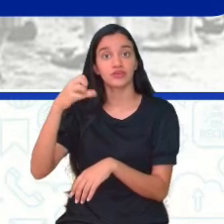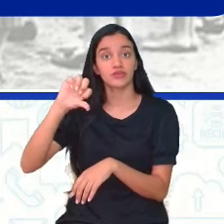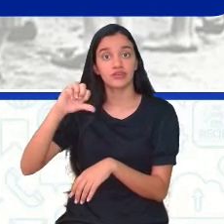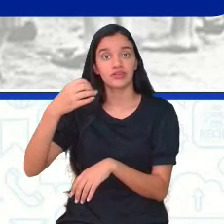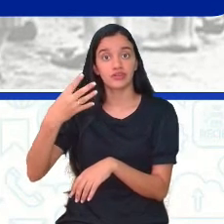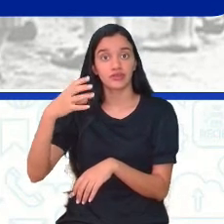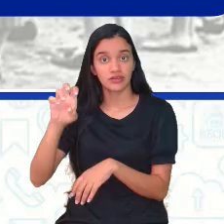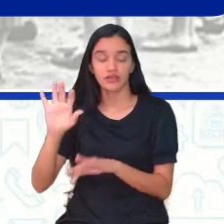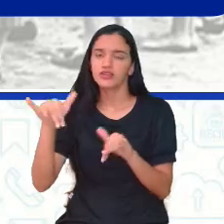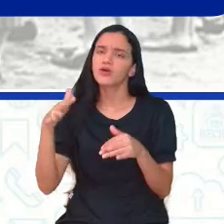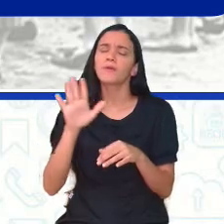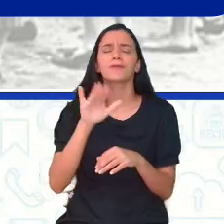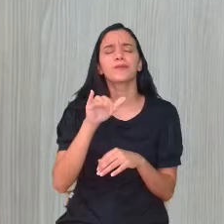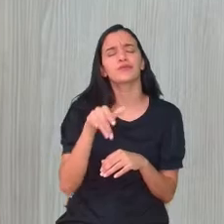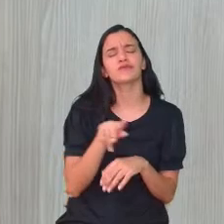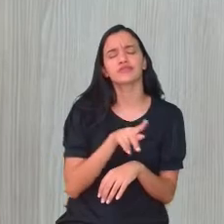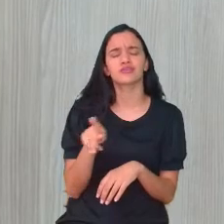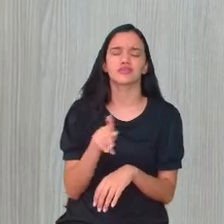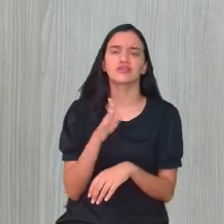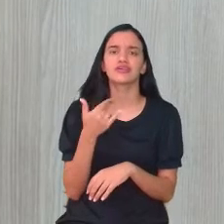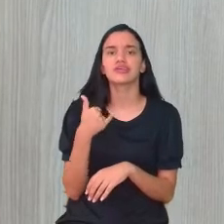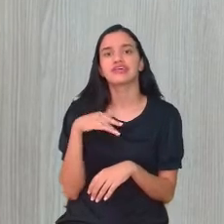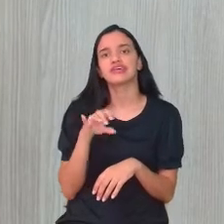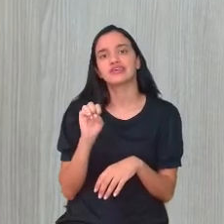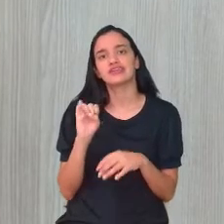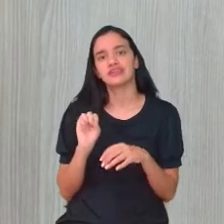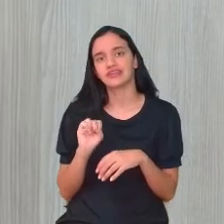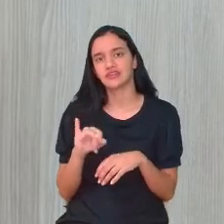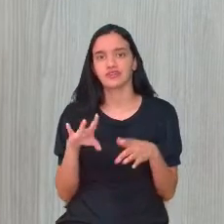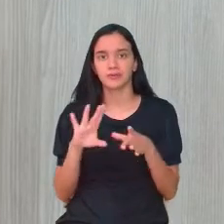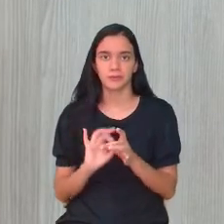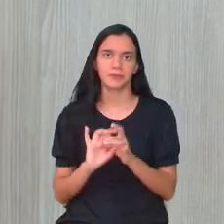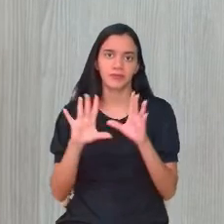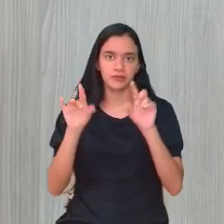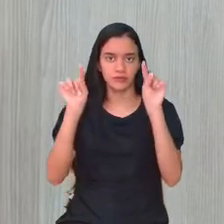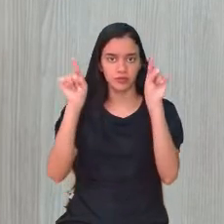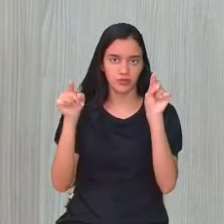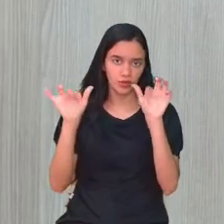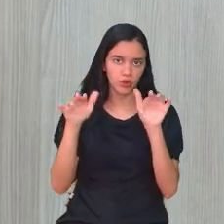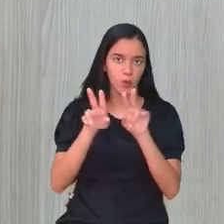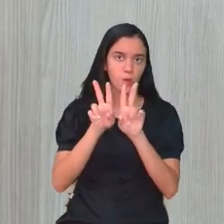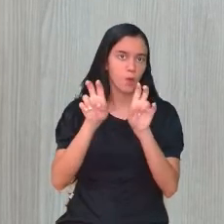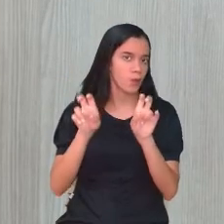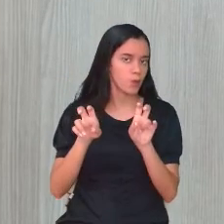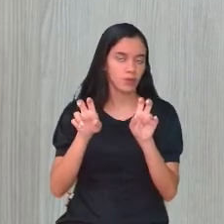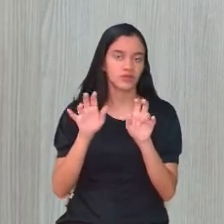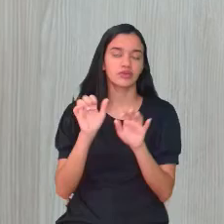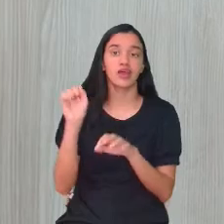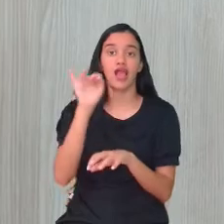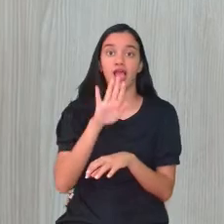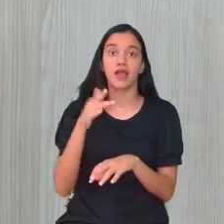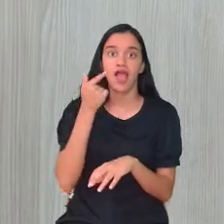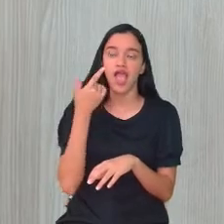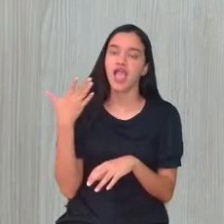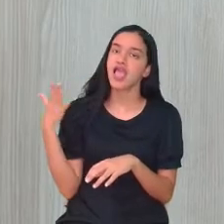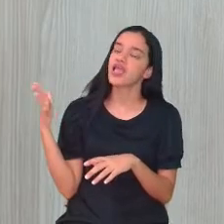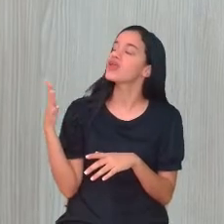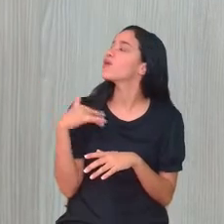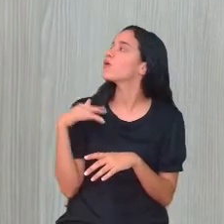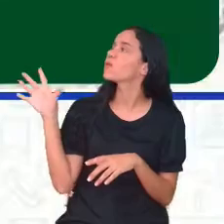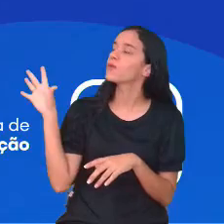1945, né? Ô, professor Luciano, se me permite, né, fazer um parêntese e um comentário sobre aquela imagem, porque eu adoro